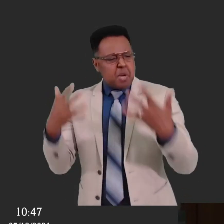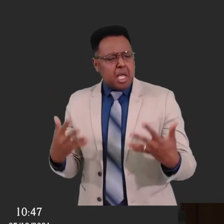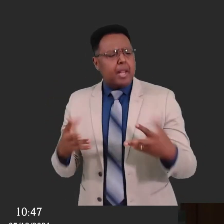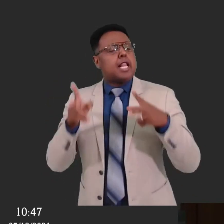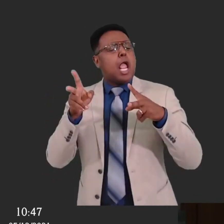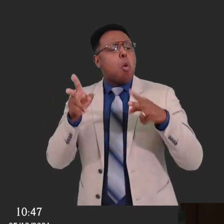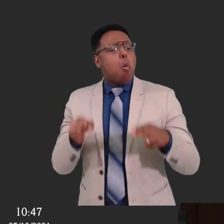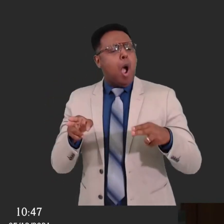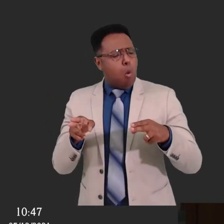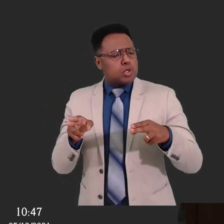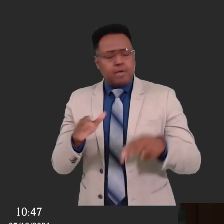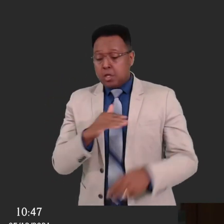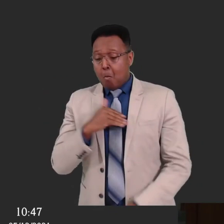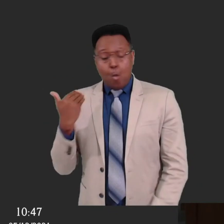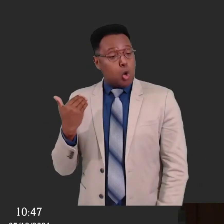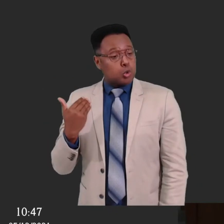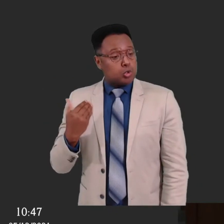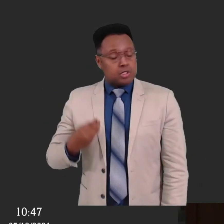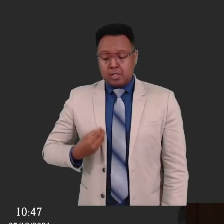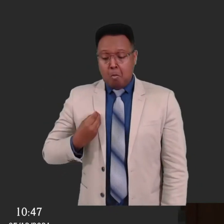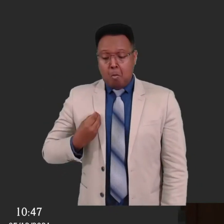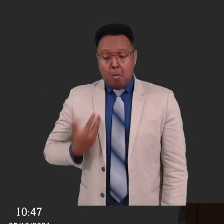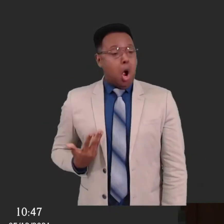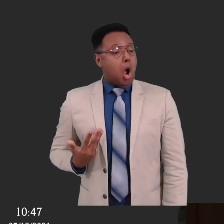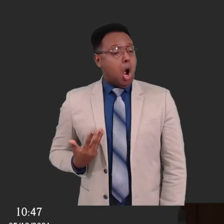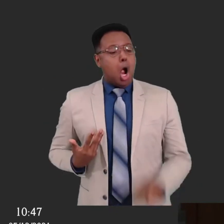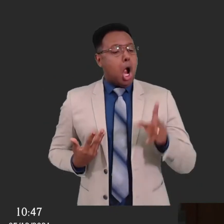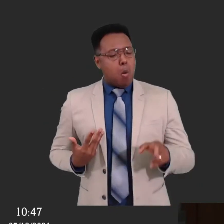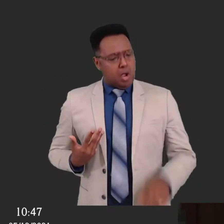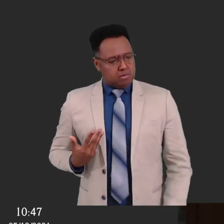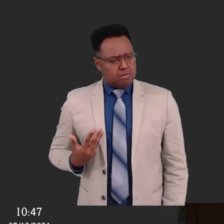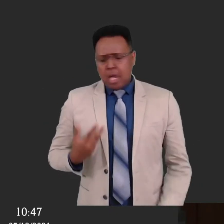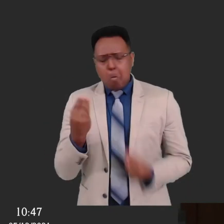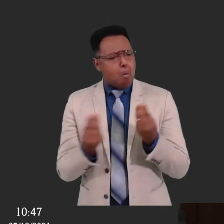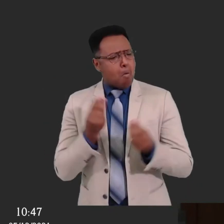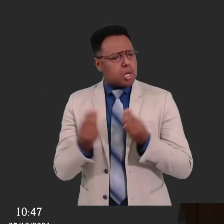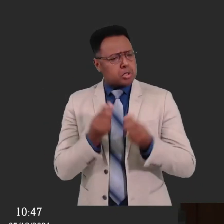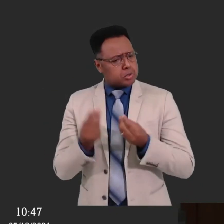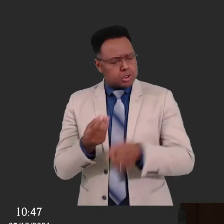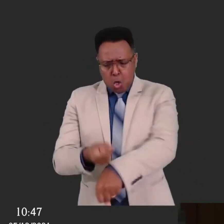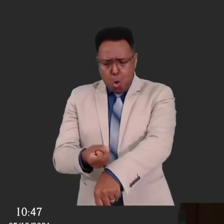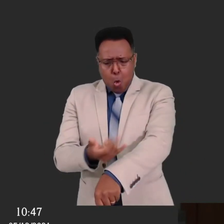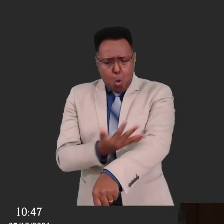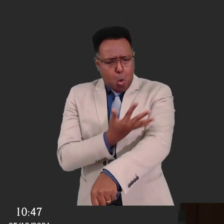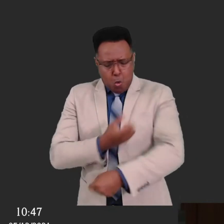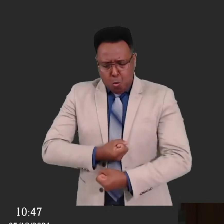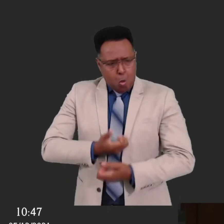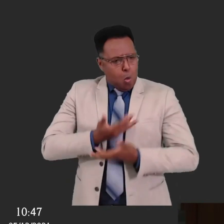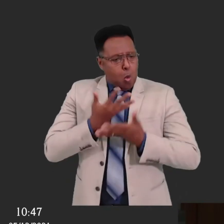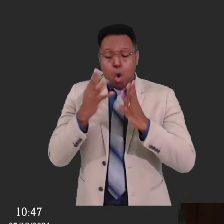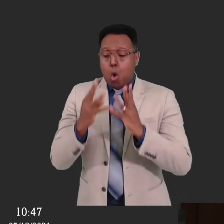morreu. Morreu nas virtudes, morreu na esperança, morreu na